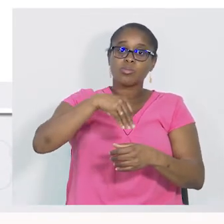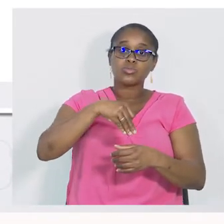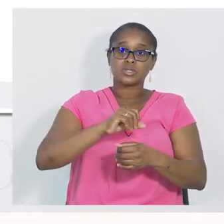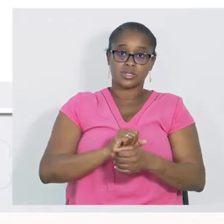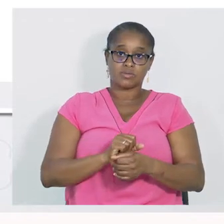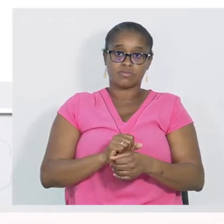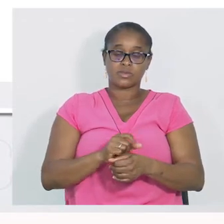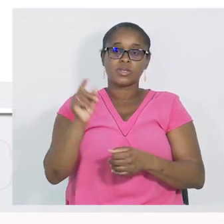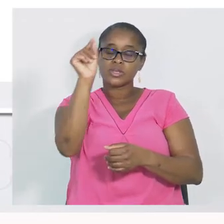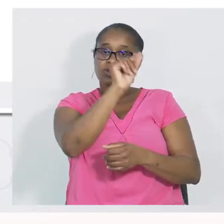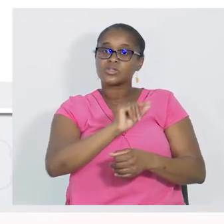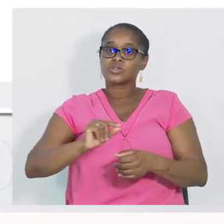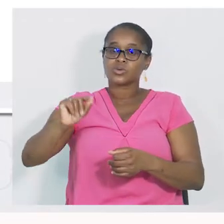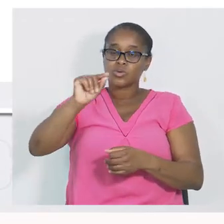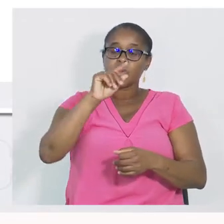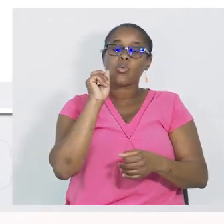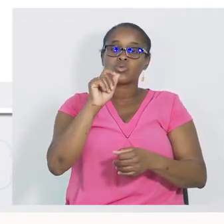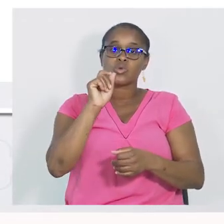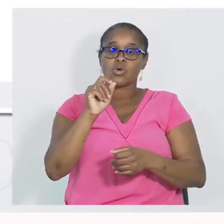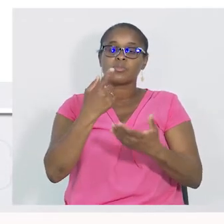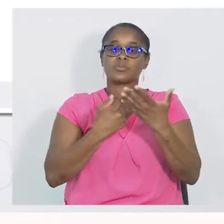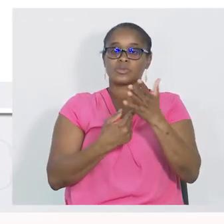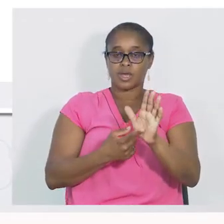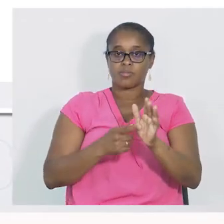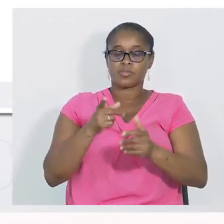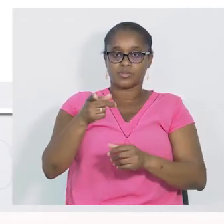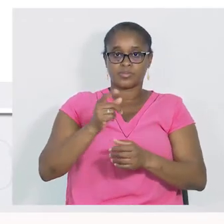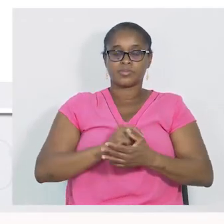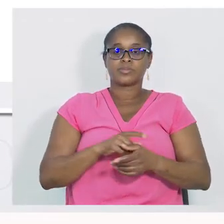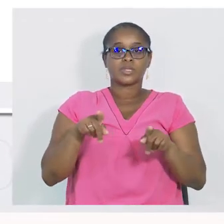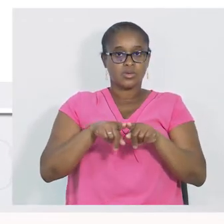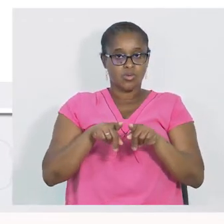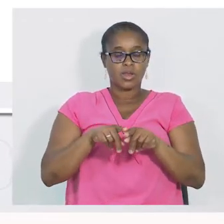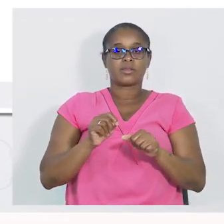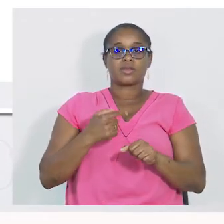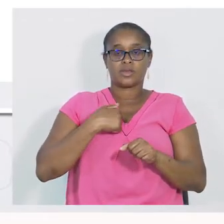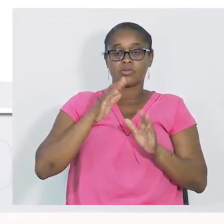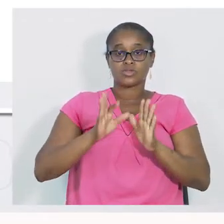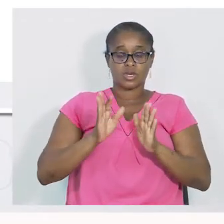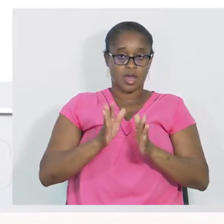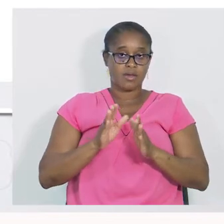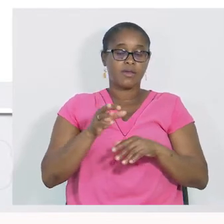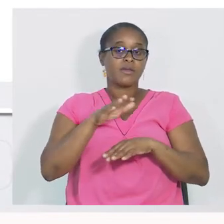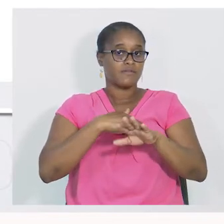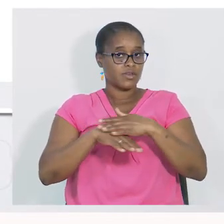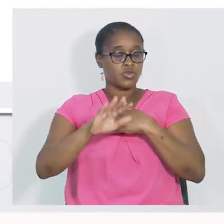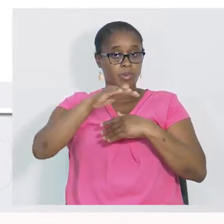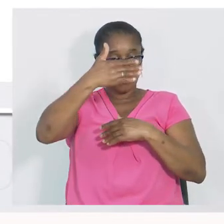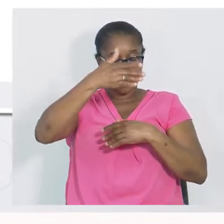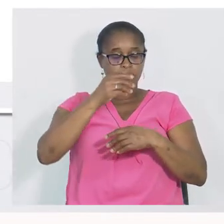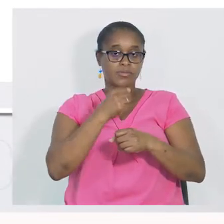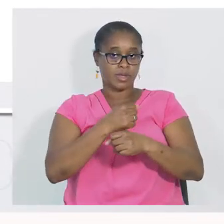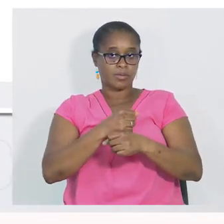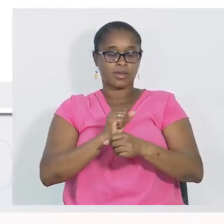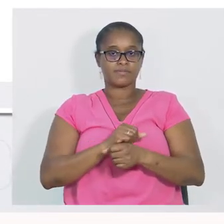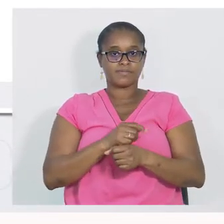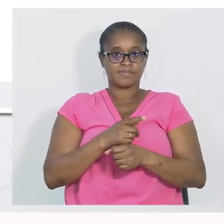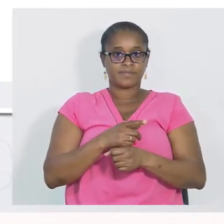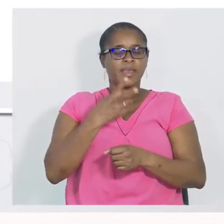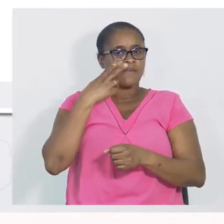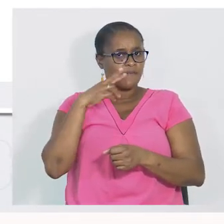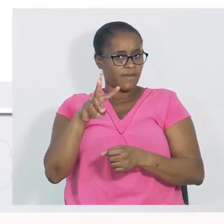manual. Aproveitem, observem o quadro, não é? Vejam lá todos os determinantes, tanto possessivo como